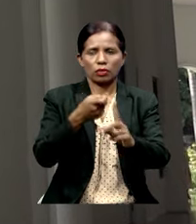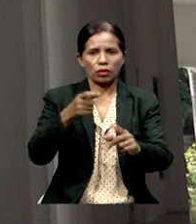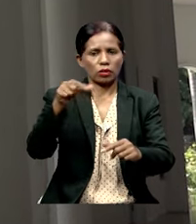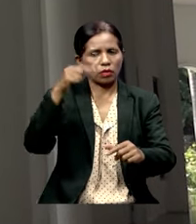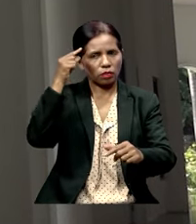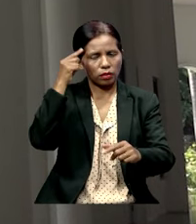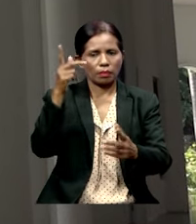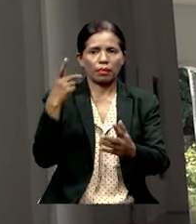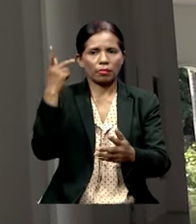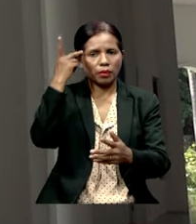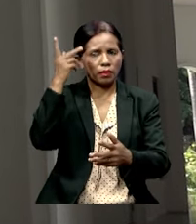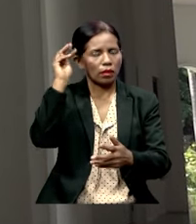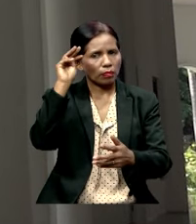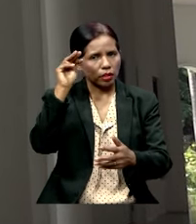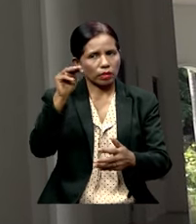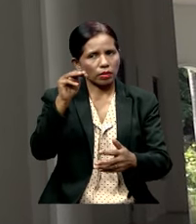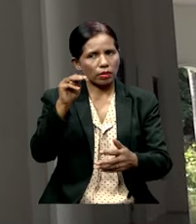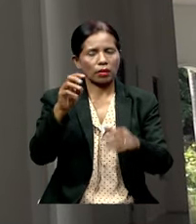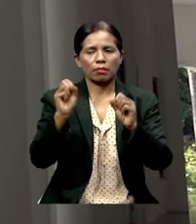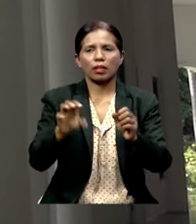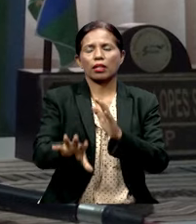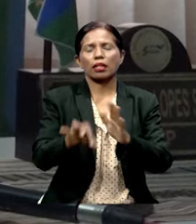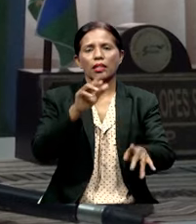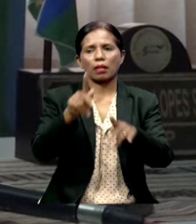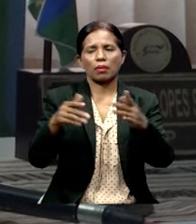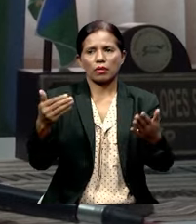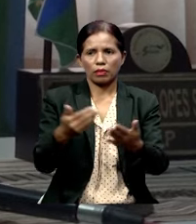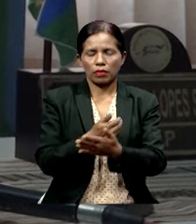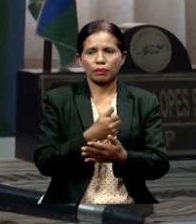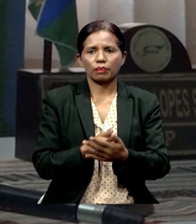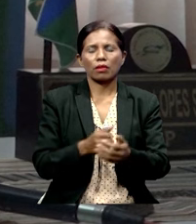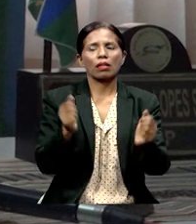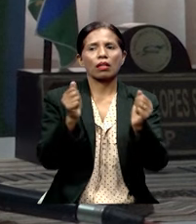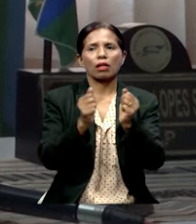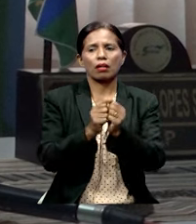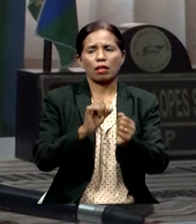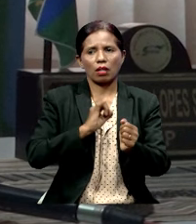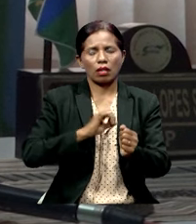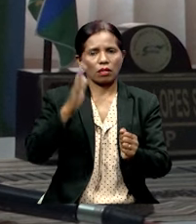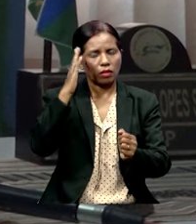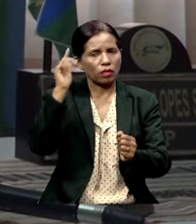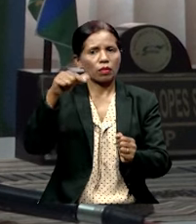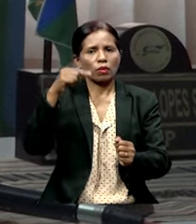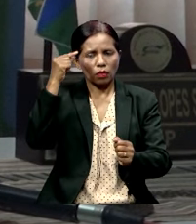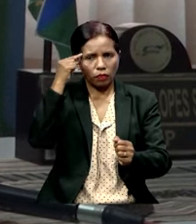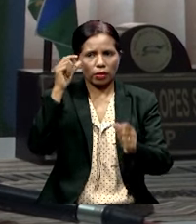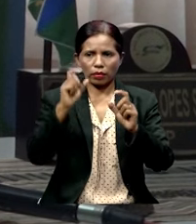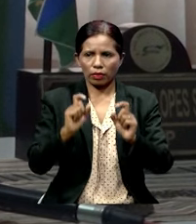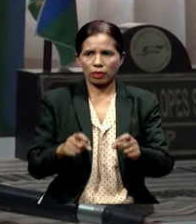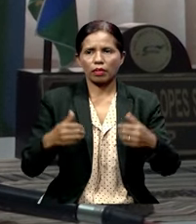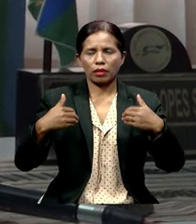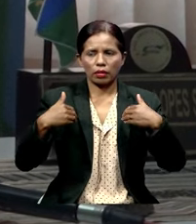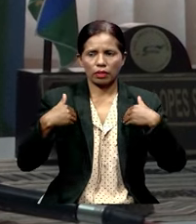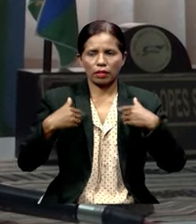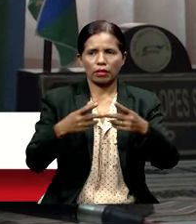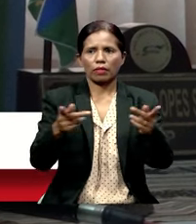do primeiro ministro bele nomeia me fon ho resignação ida ne ha ha no inkata governo e ha